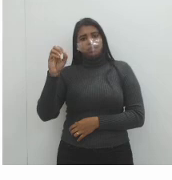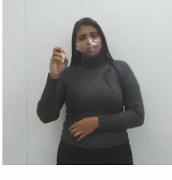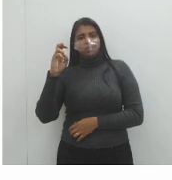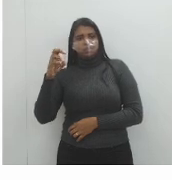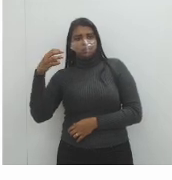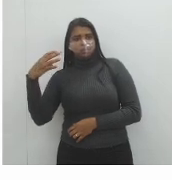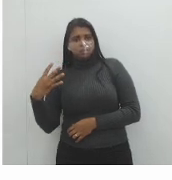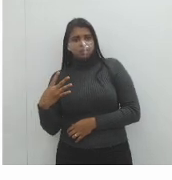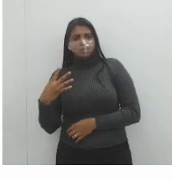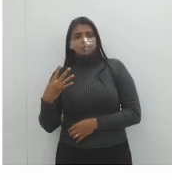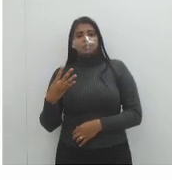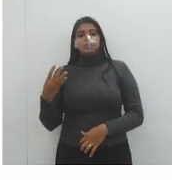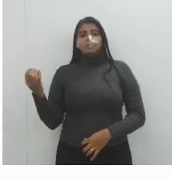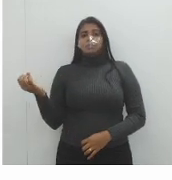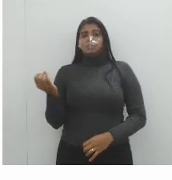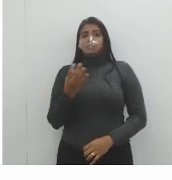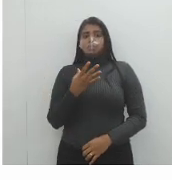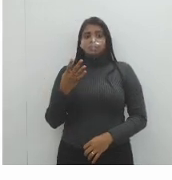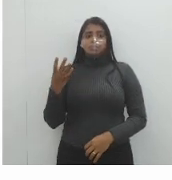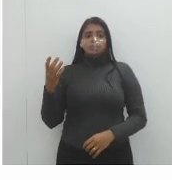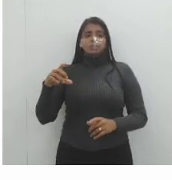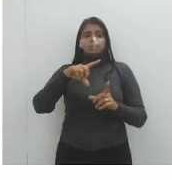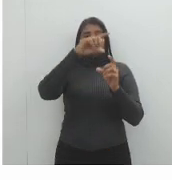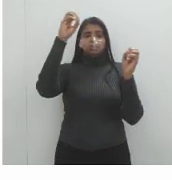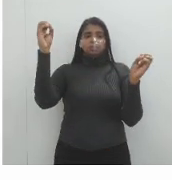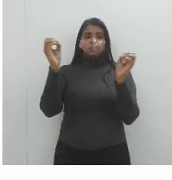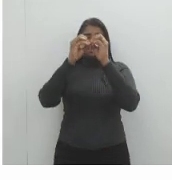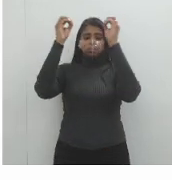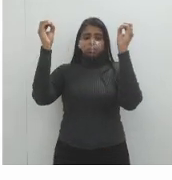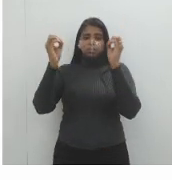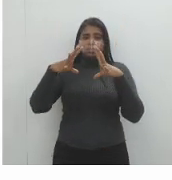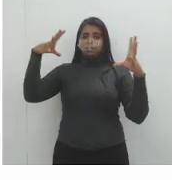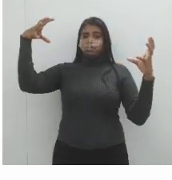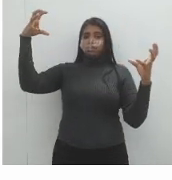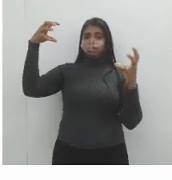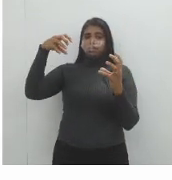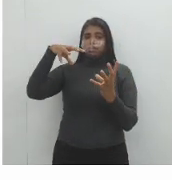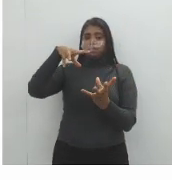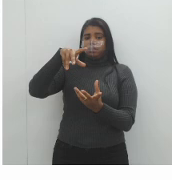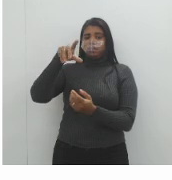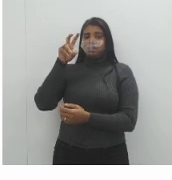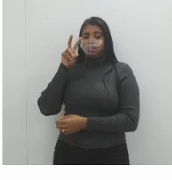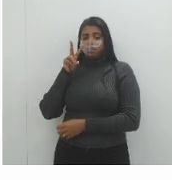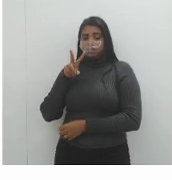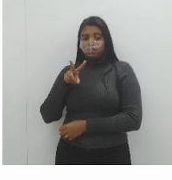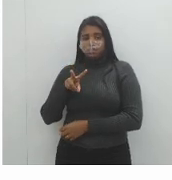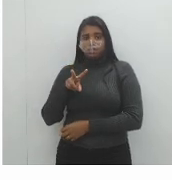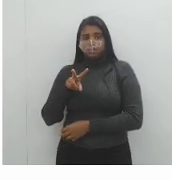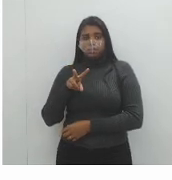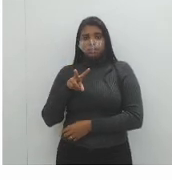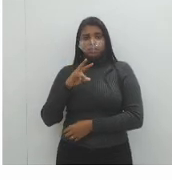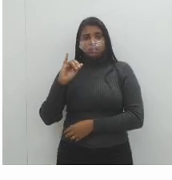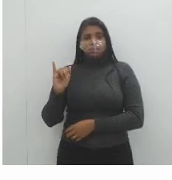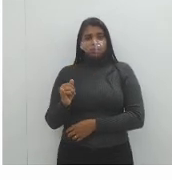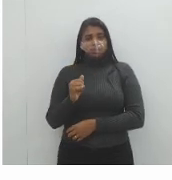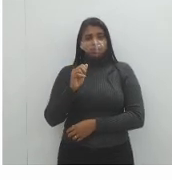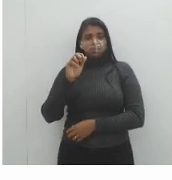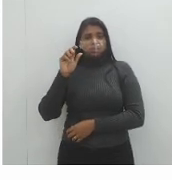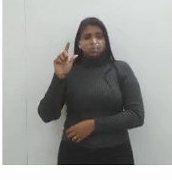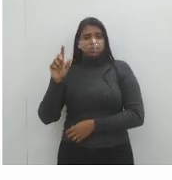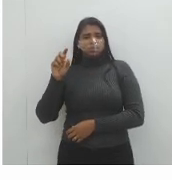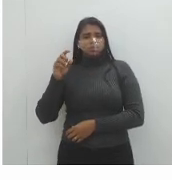1054, foi uma supernova cuja explosão ela foi vista da Terra a partir de julho